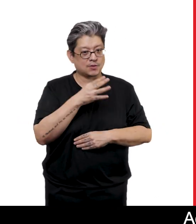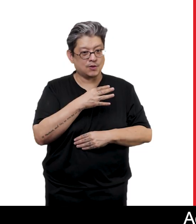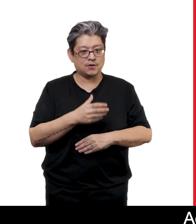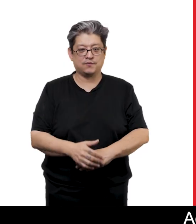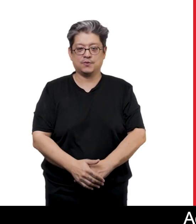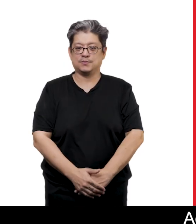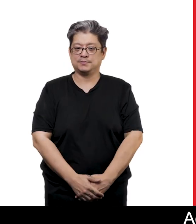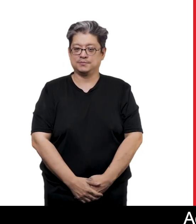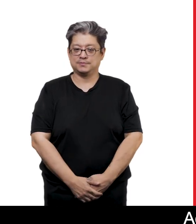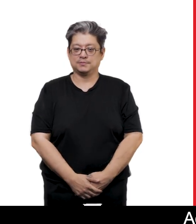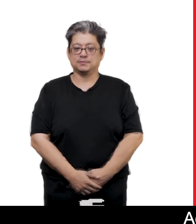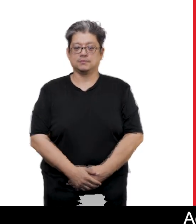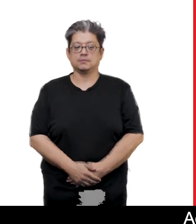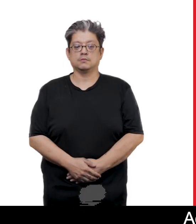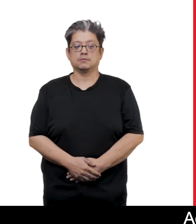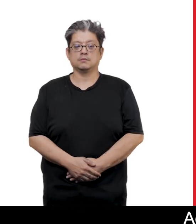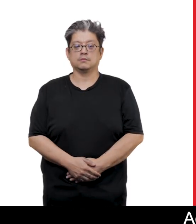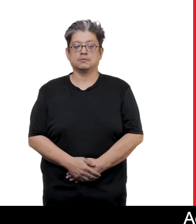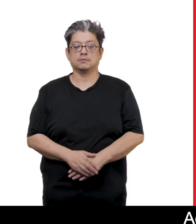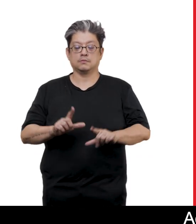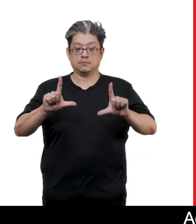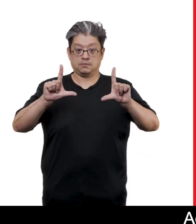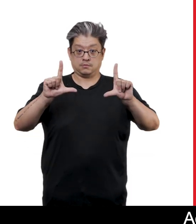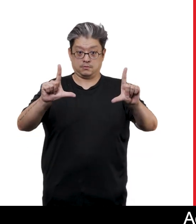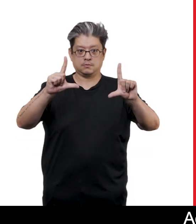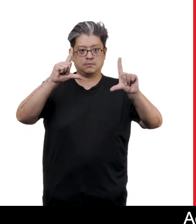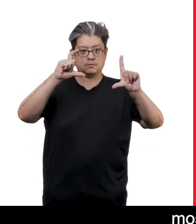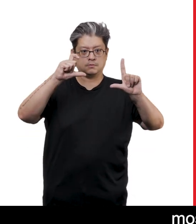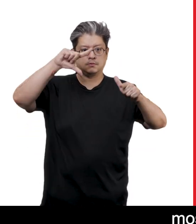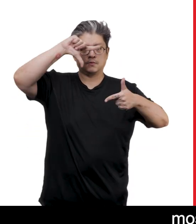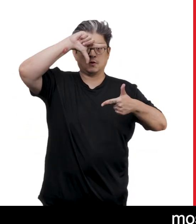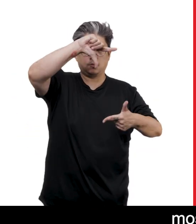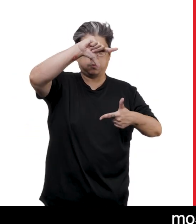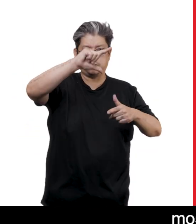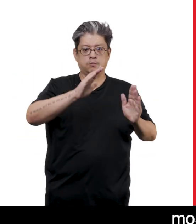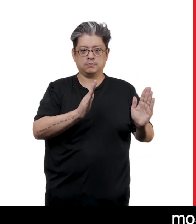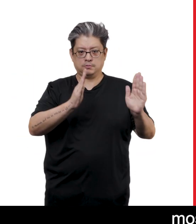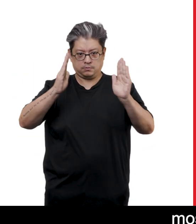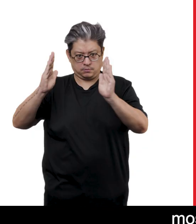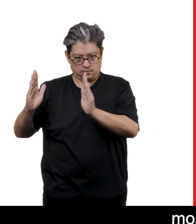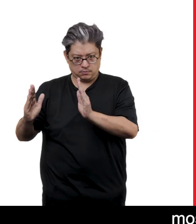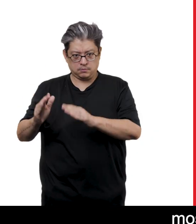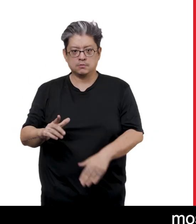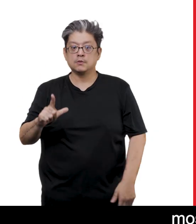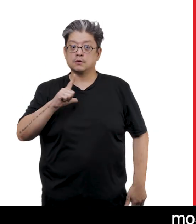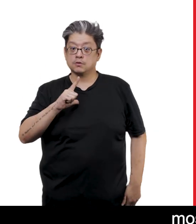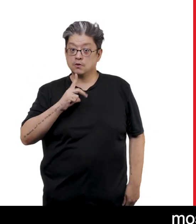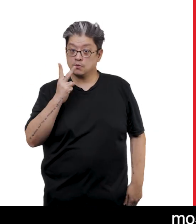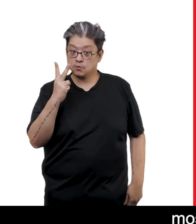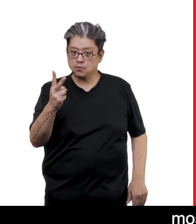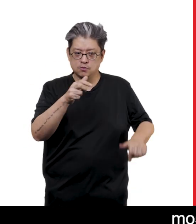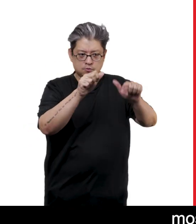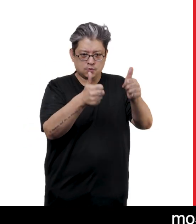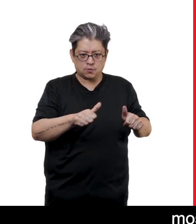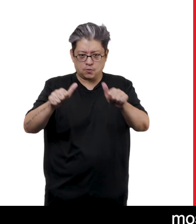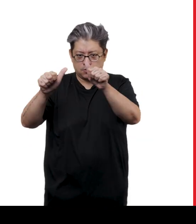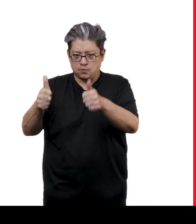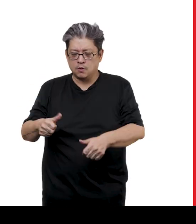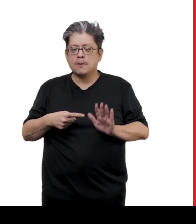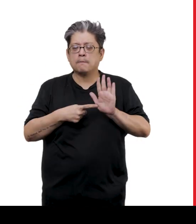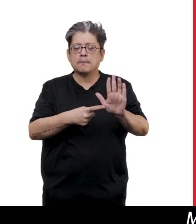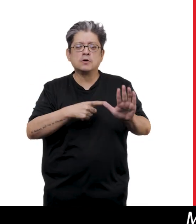Ao lado dessa grande fotografia, 2 outras imagens mostram uma das mais importantes aquisições daquele